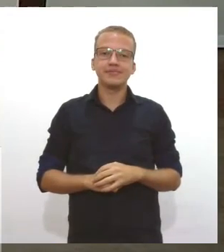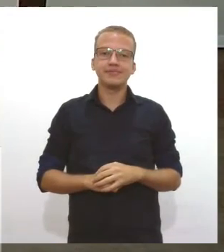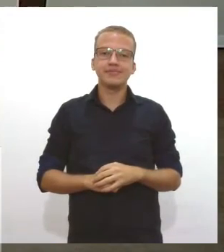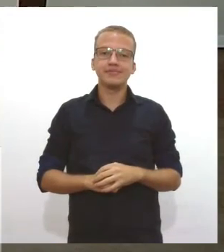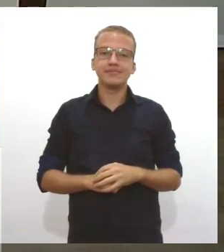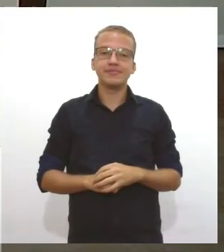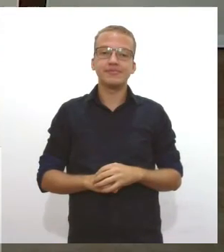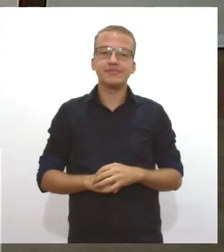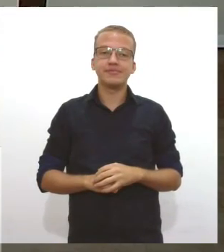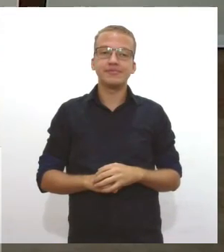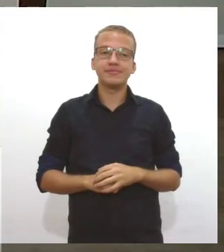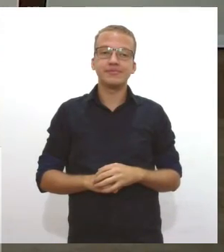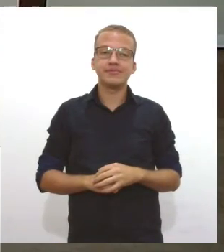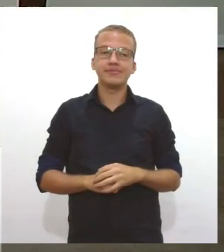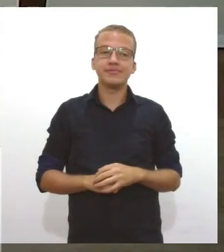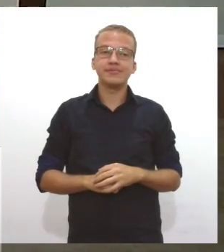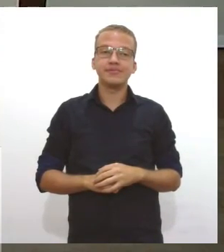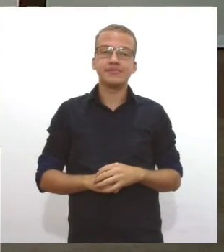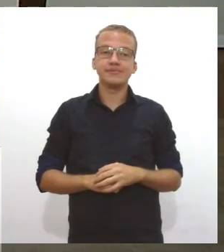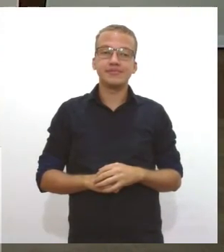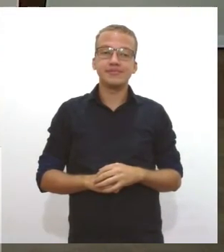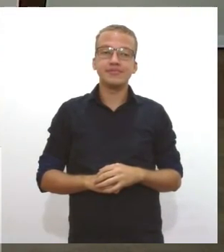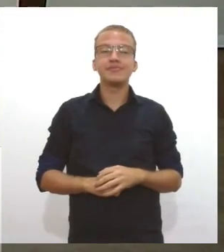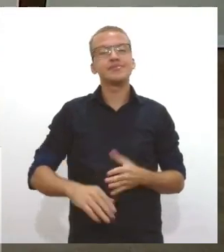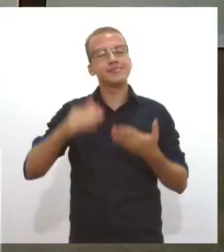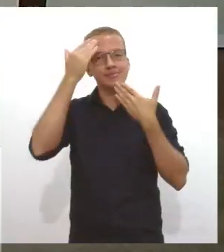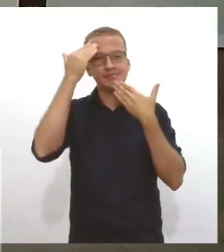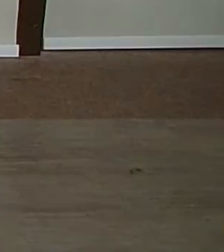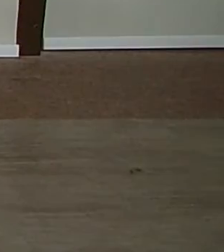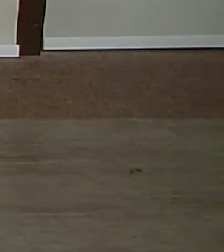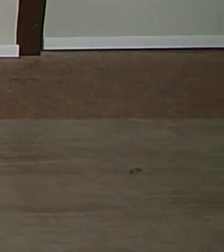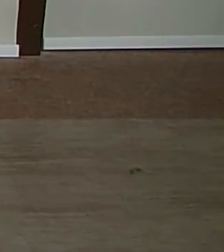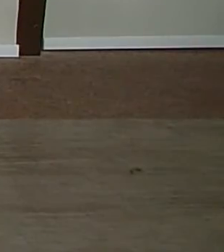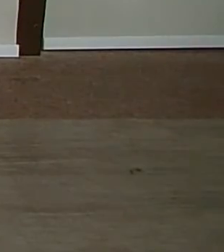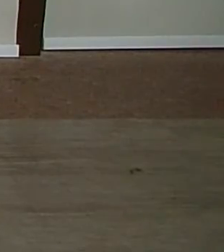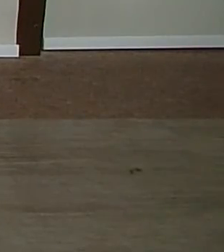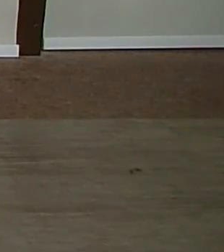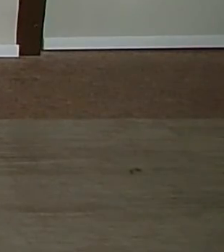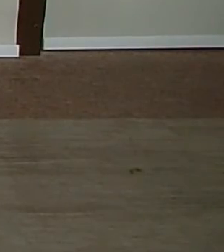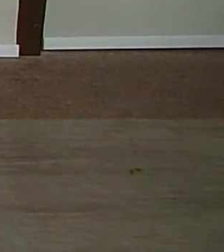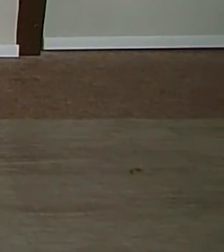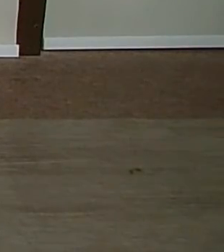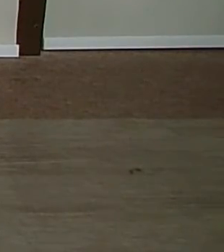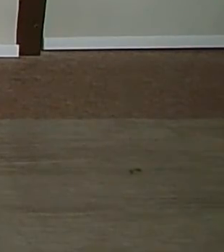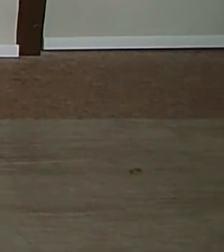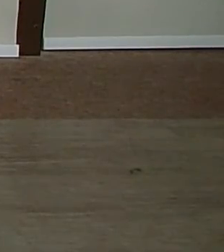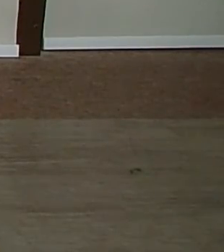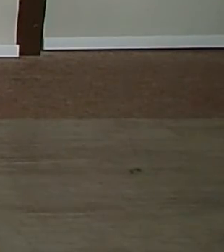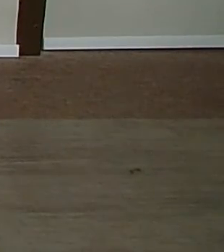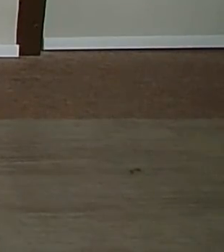alese ou no nosso canal do YouTube Muito obrigada tchau tchau tchau